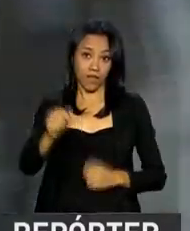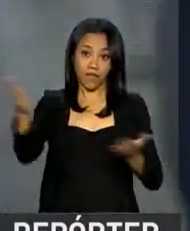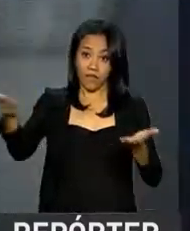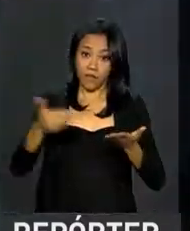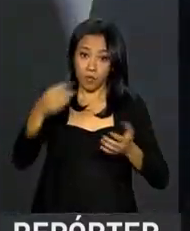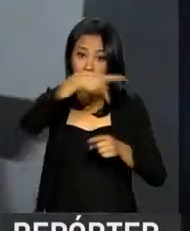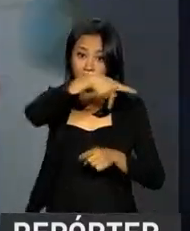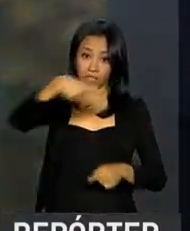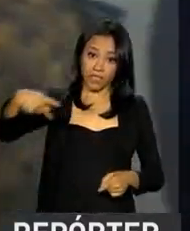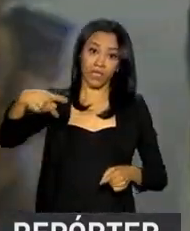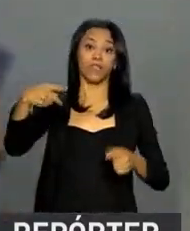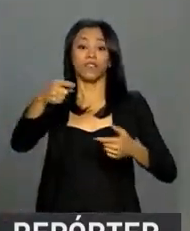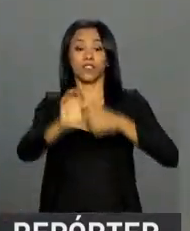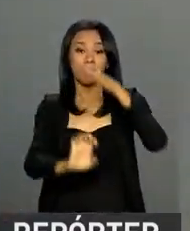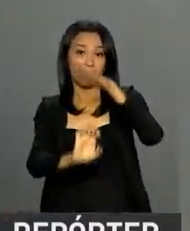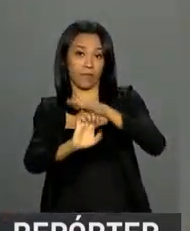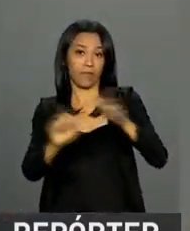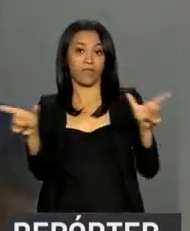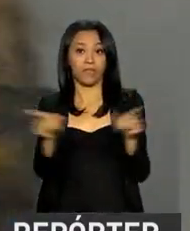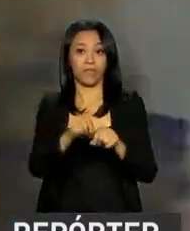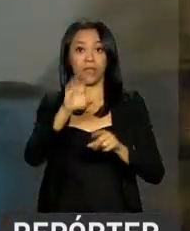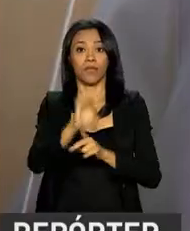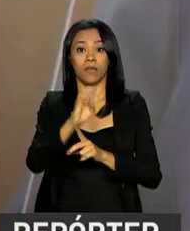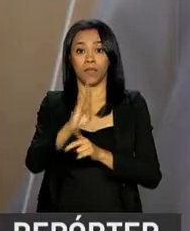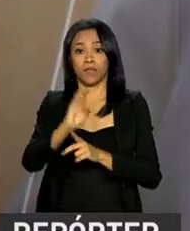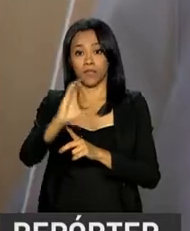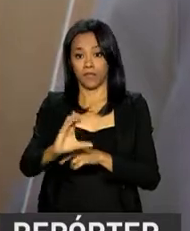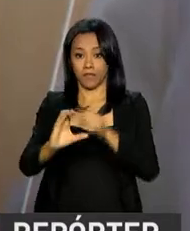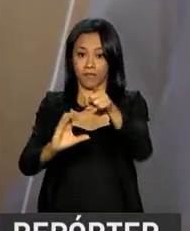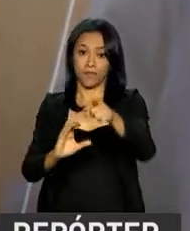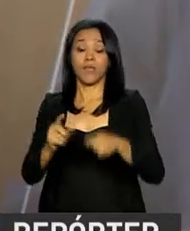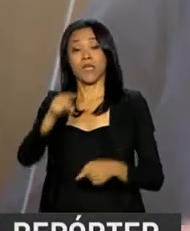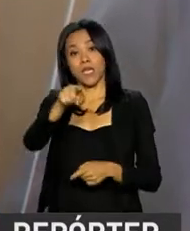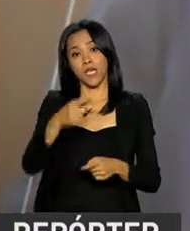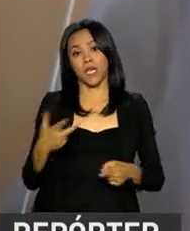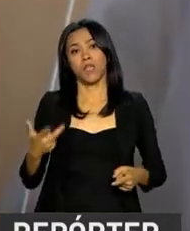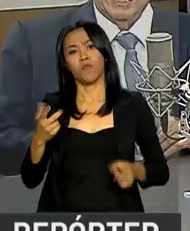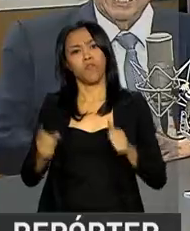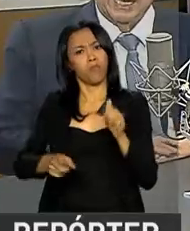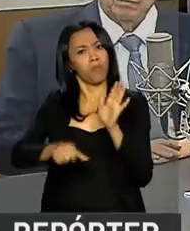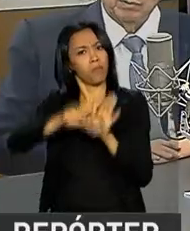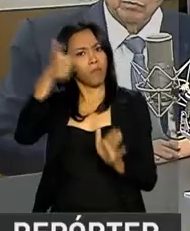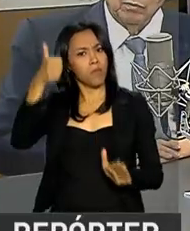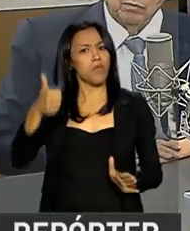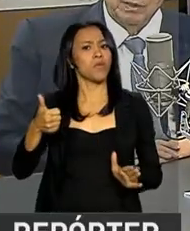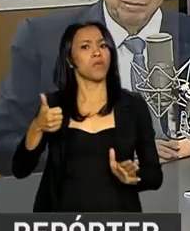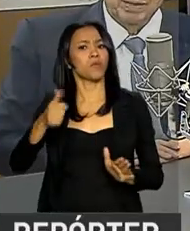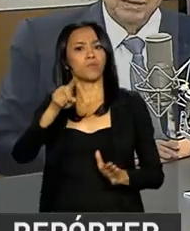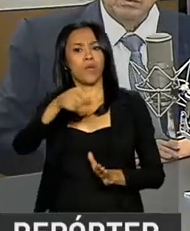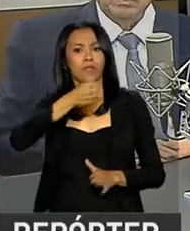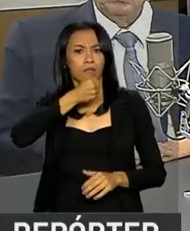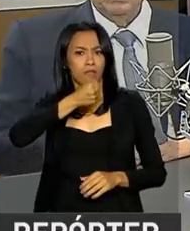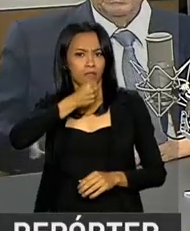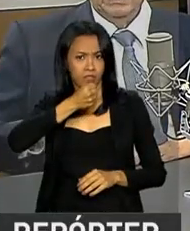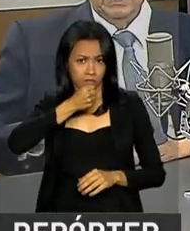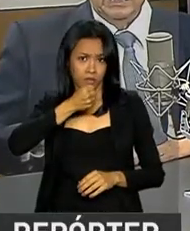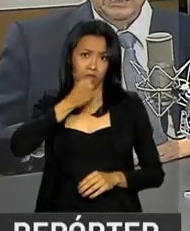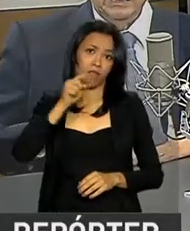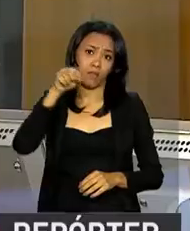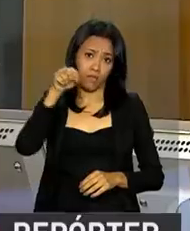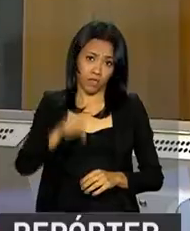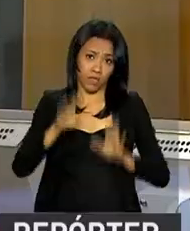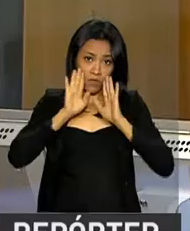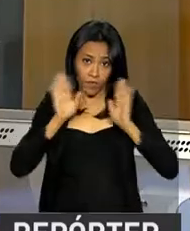nbc a empresa brasil de comunicação henrique meirelles foi o primeiro entrevistado do programa por dentro do